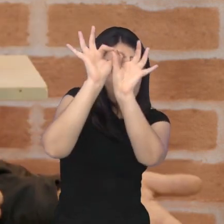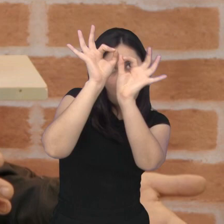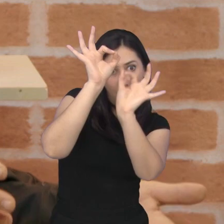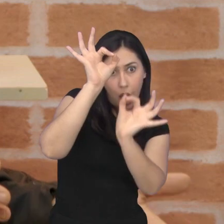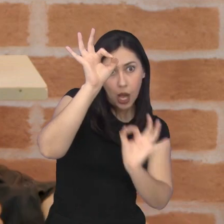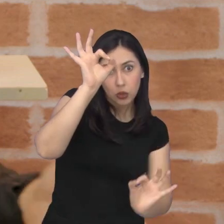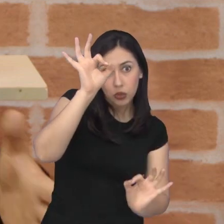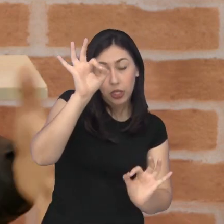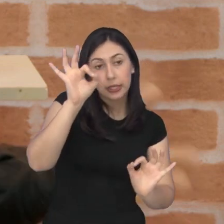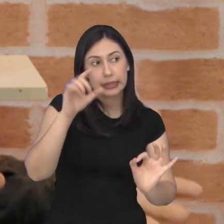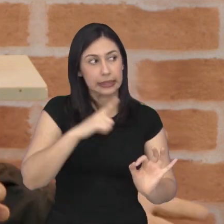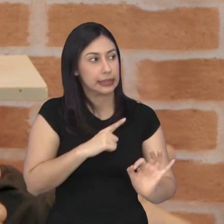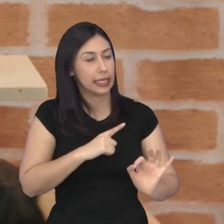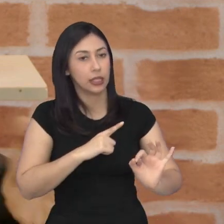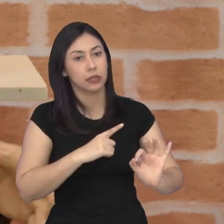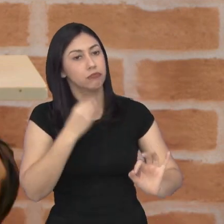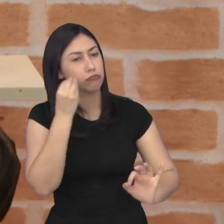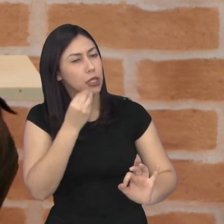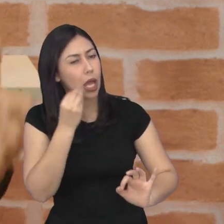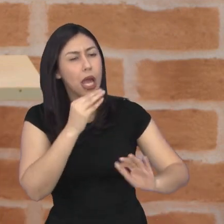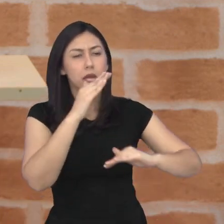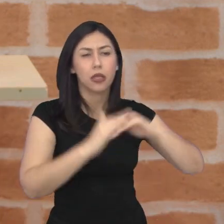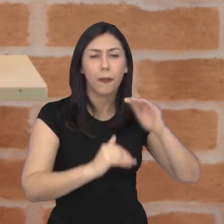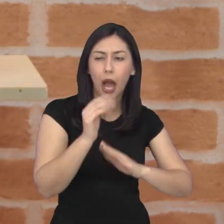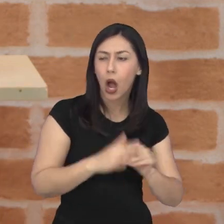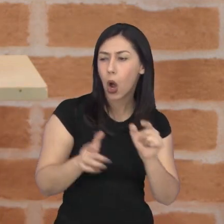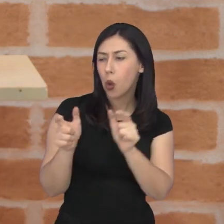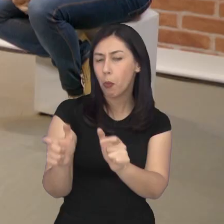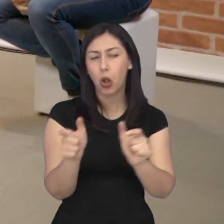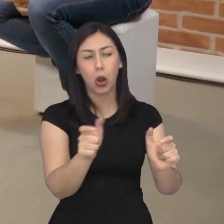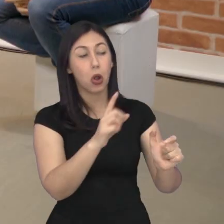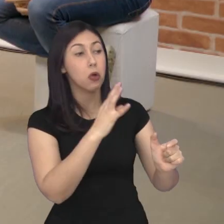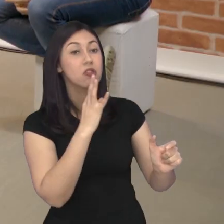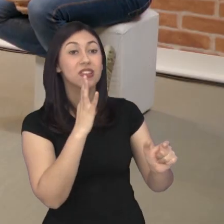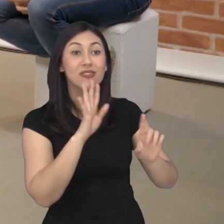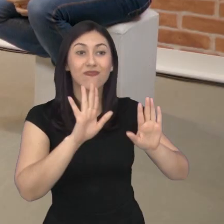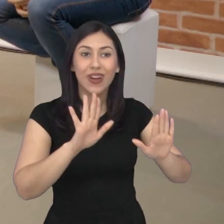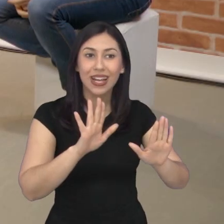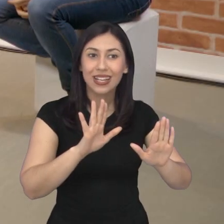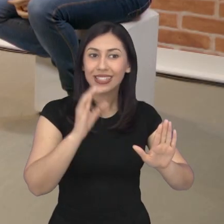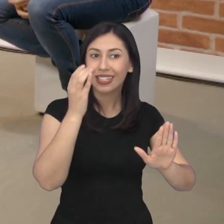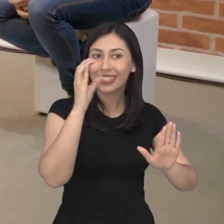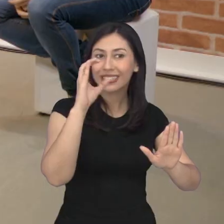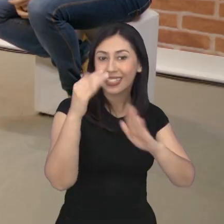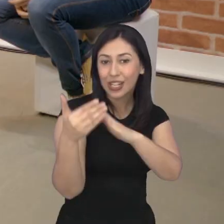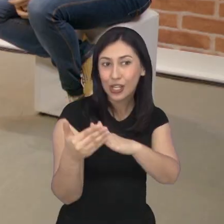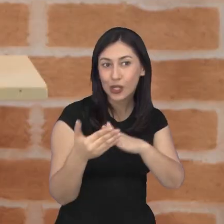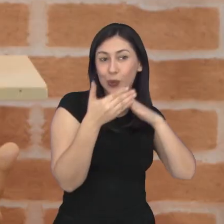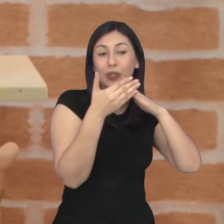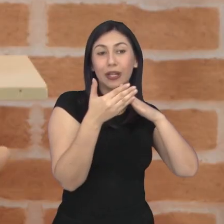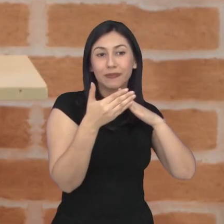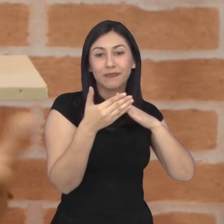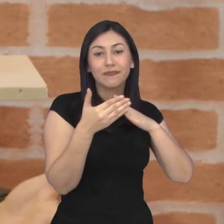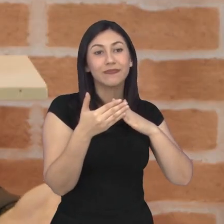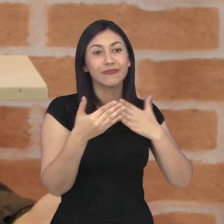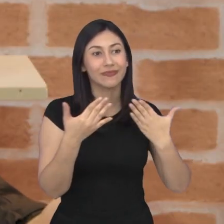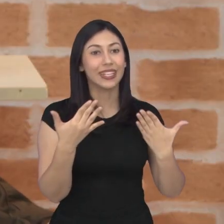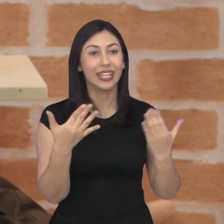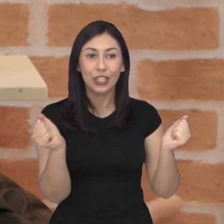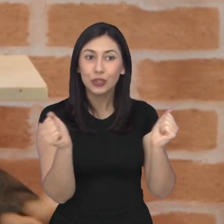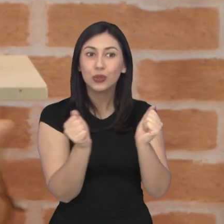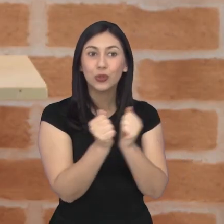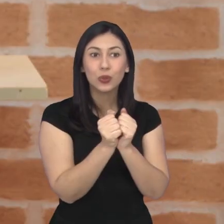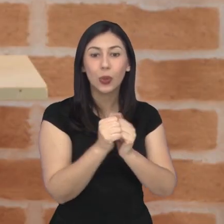traz da experiência na prática, que é conhecendo os lugares, mas depois a ciência junto com isso, para mim, a prática,